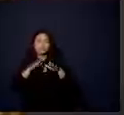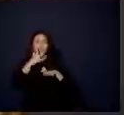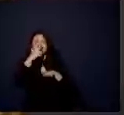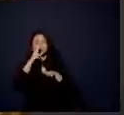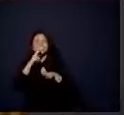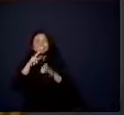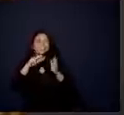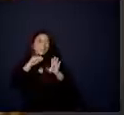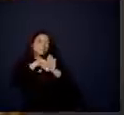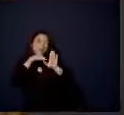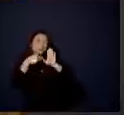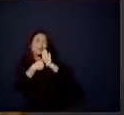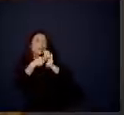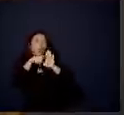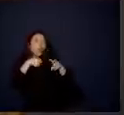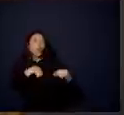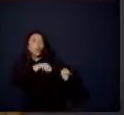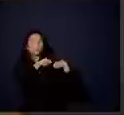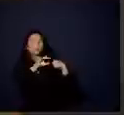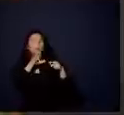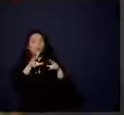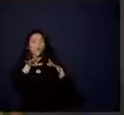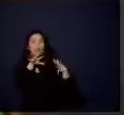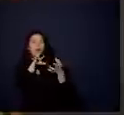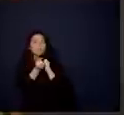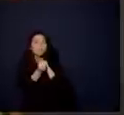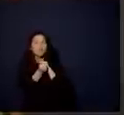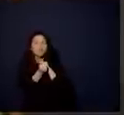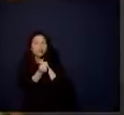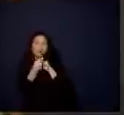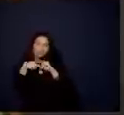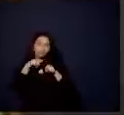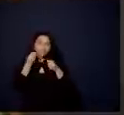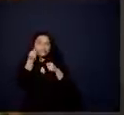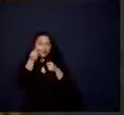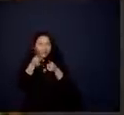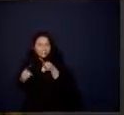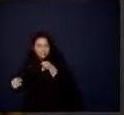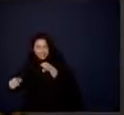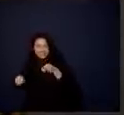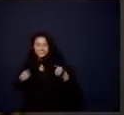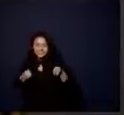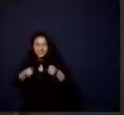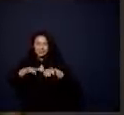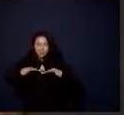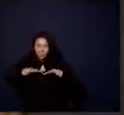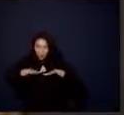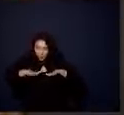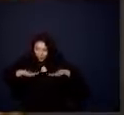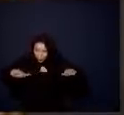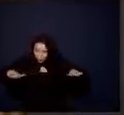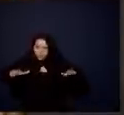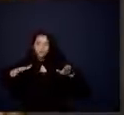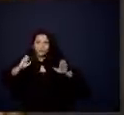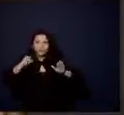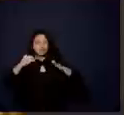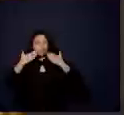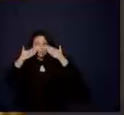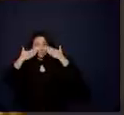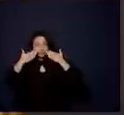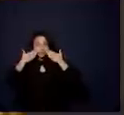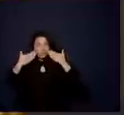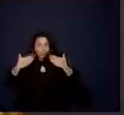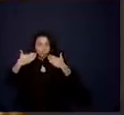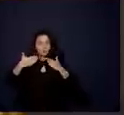avaliação de políticas públicas o monitoramento esse foco em resultado e não simplesmente na questão do gasto pode